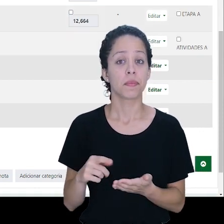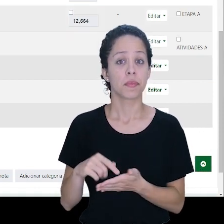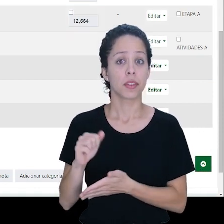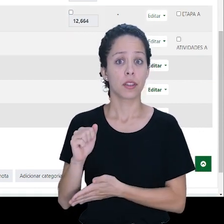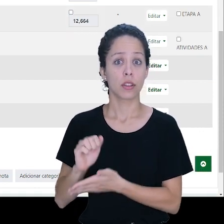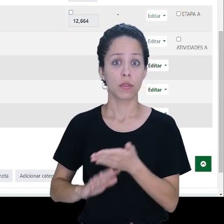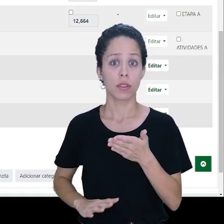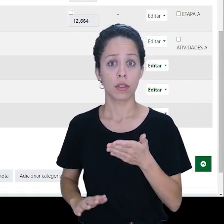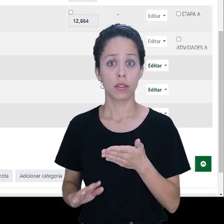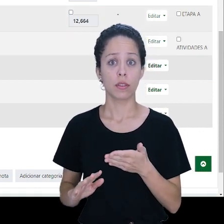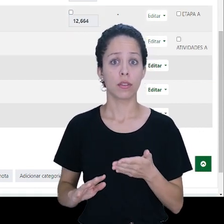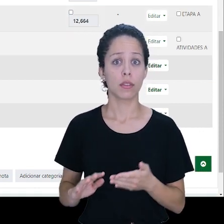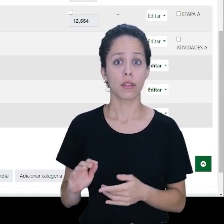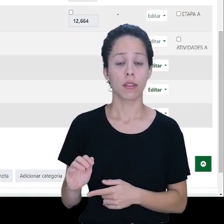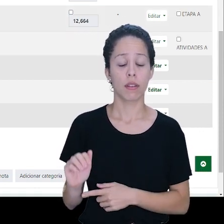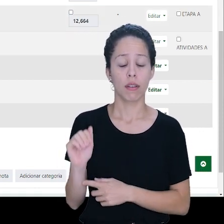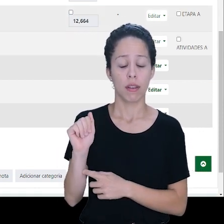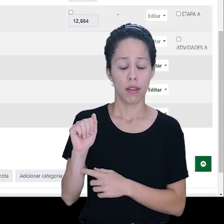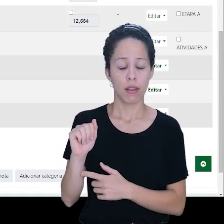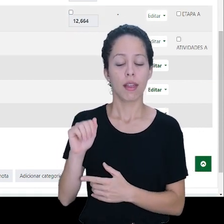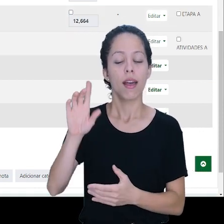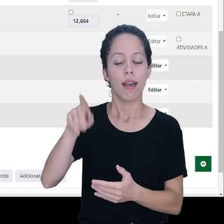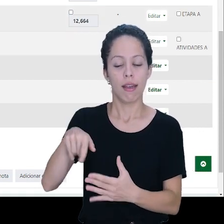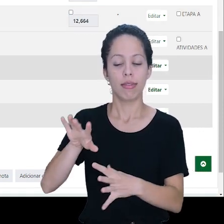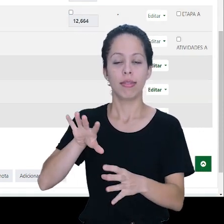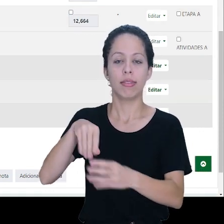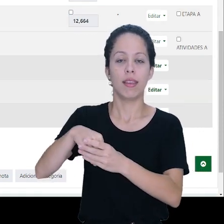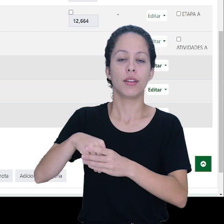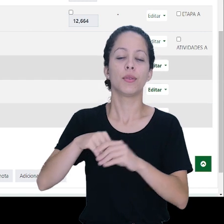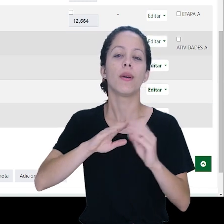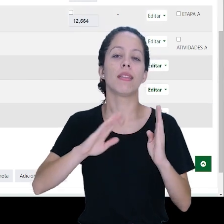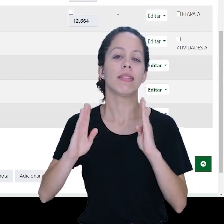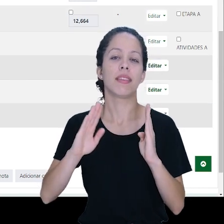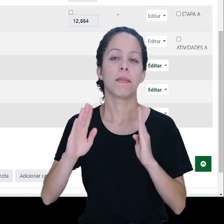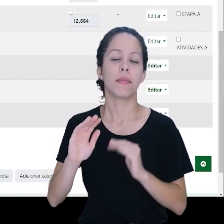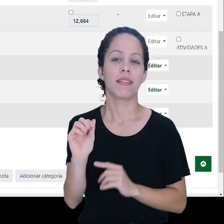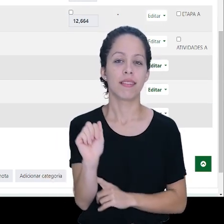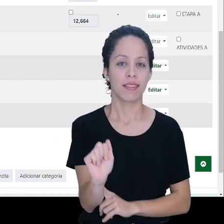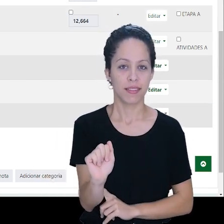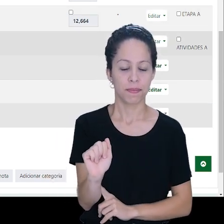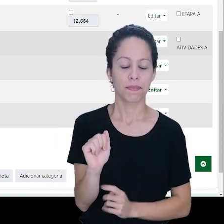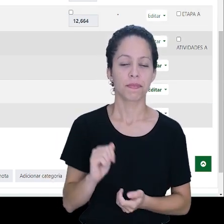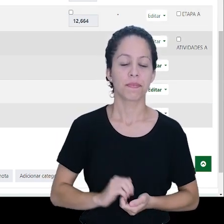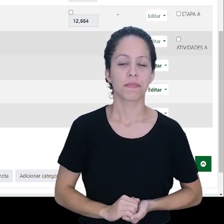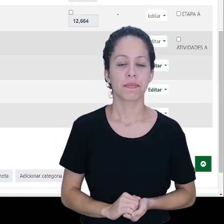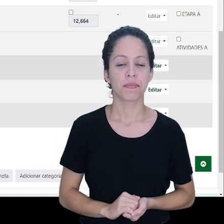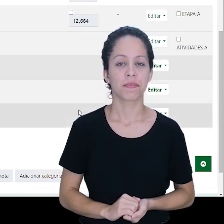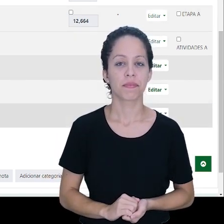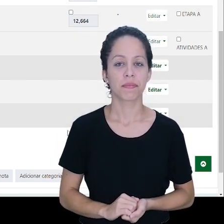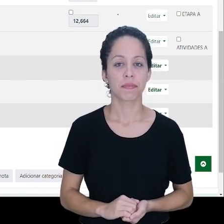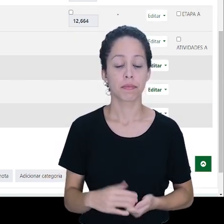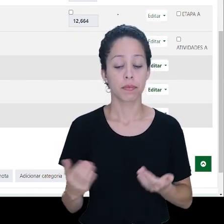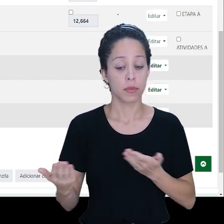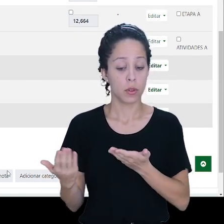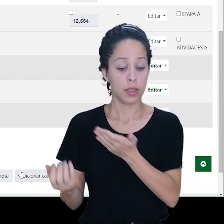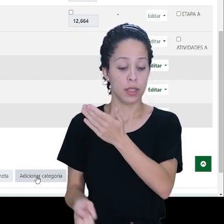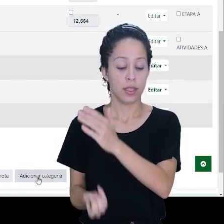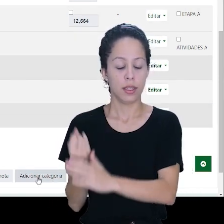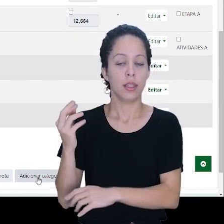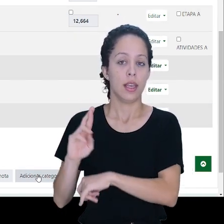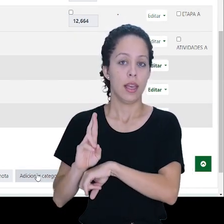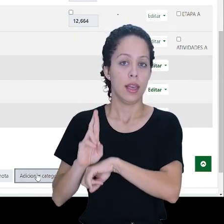ficou dentro de etapa a Tá certo ó está aqui agora vamos criar recuperação